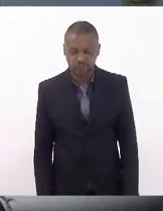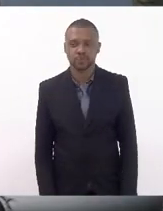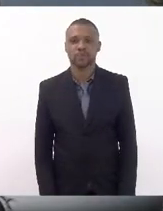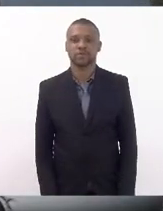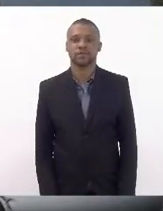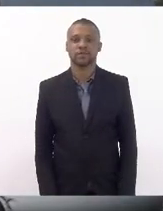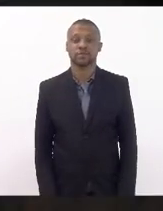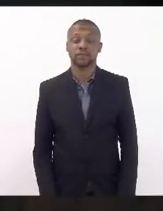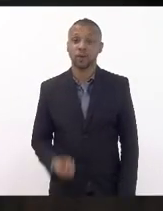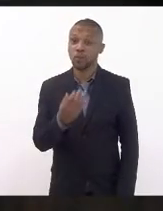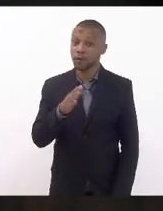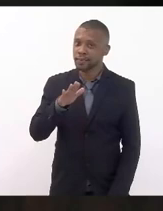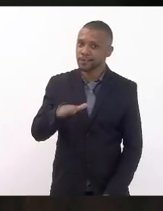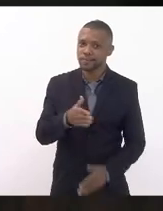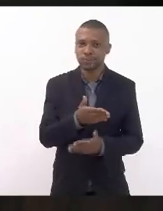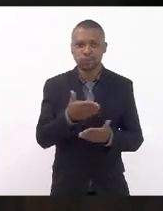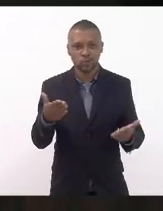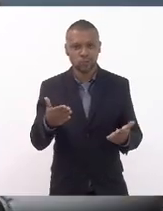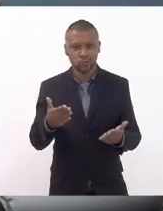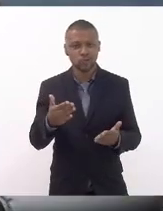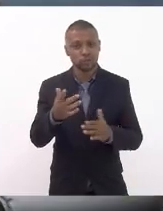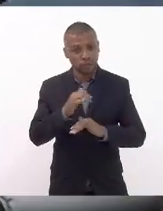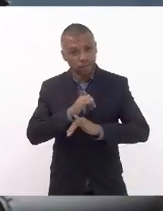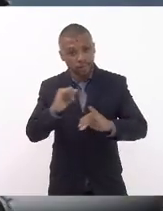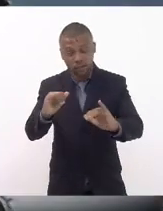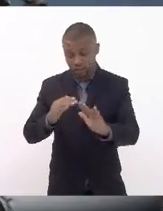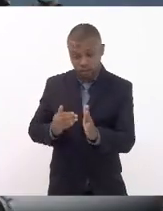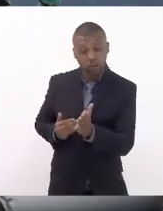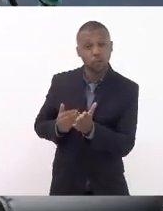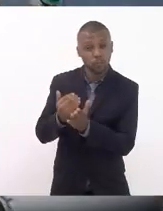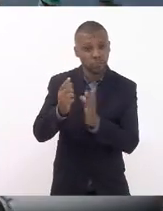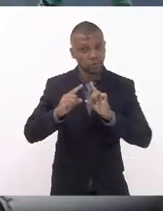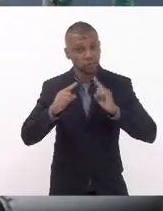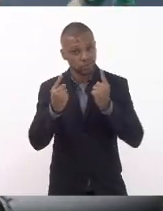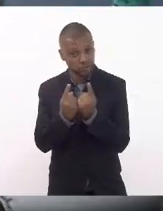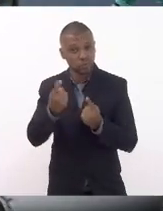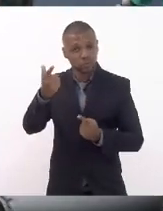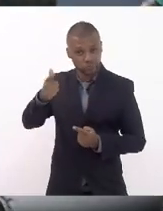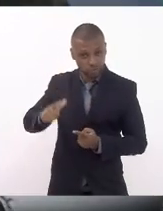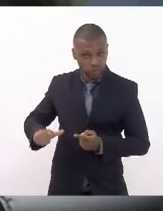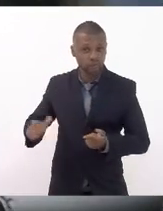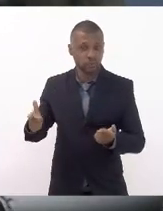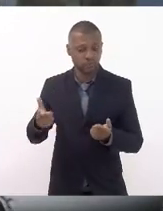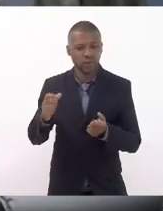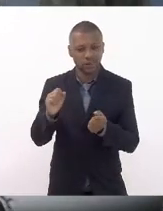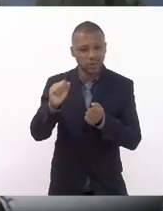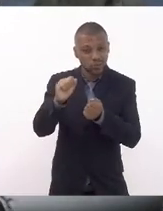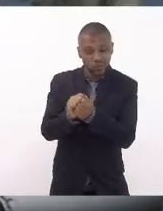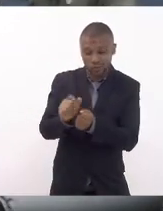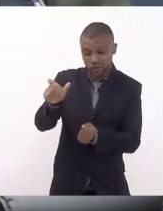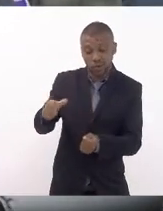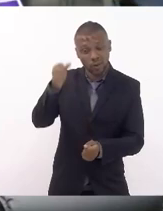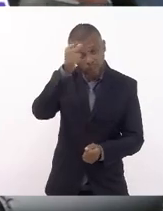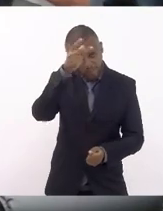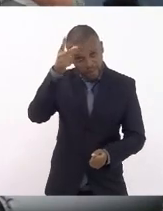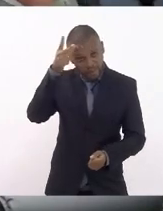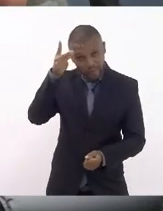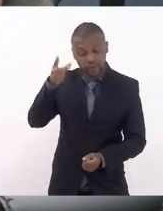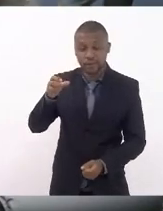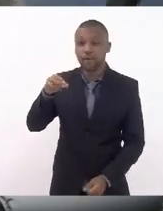Boa tarde a todas e todos. Está reaberta a sessão. Estou aqui com o prefeito Clovinho, cantor lá de Miracema,